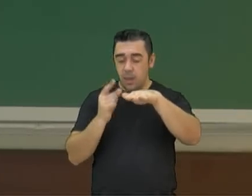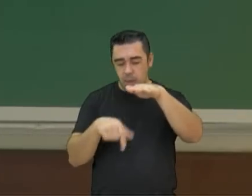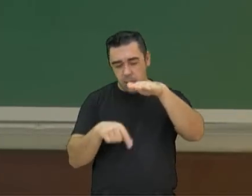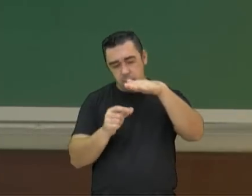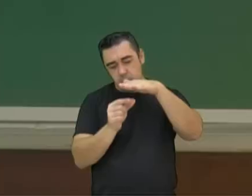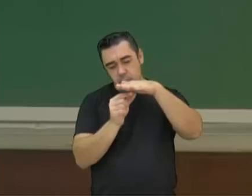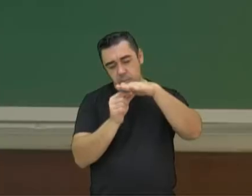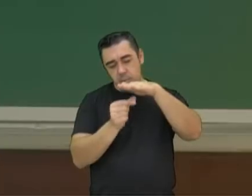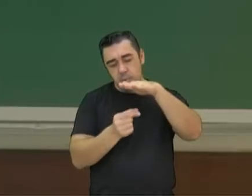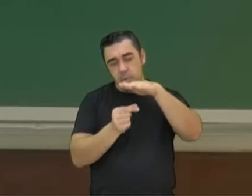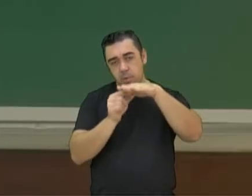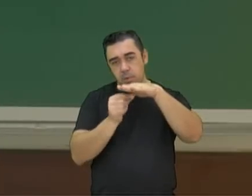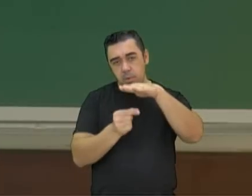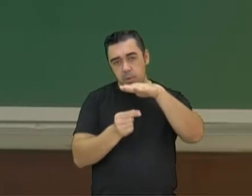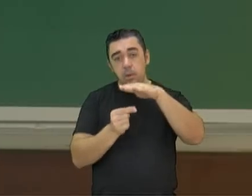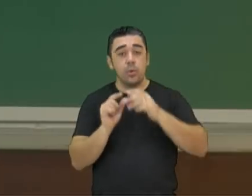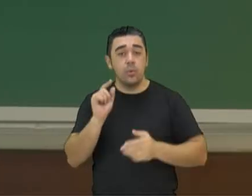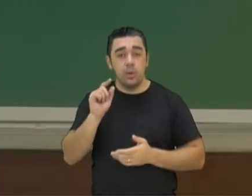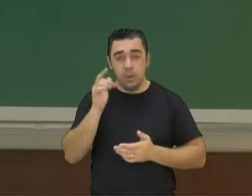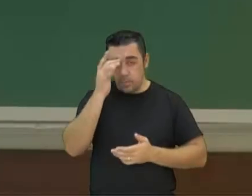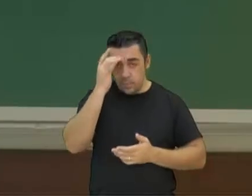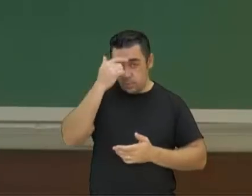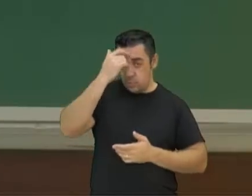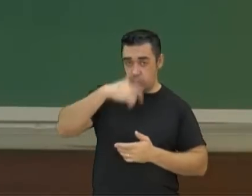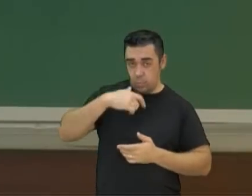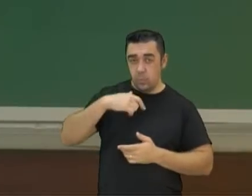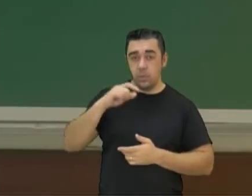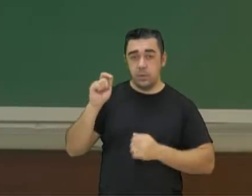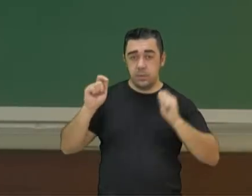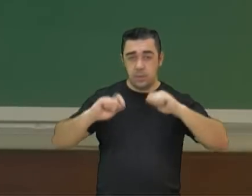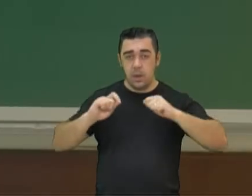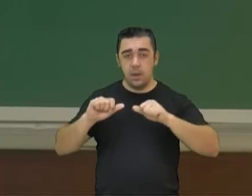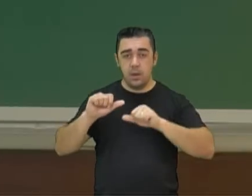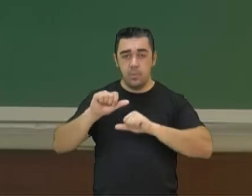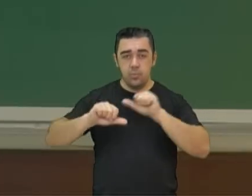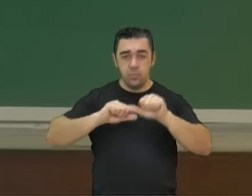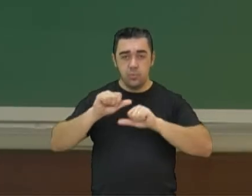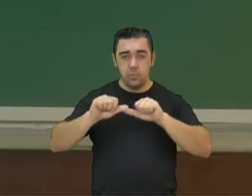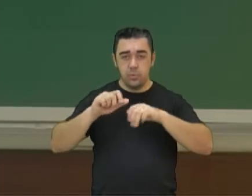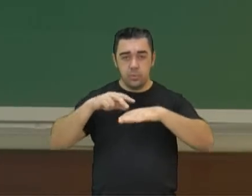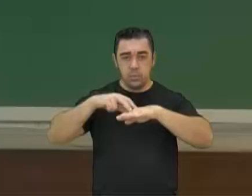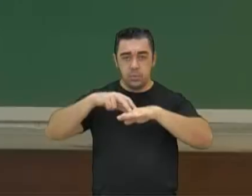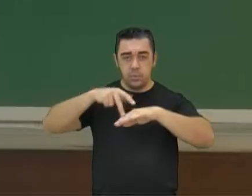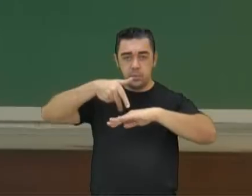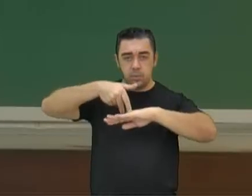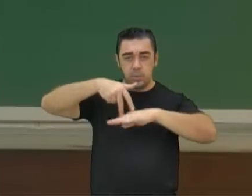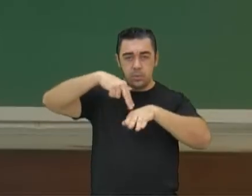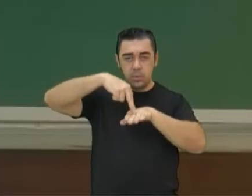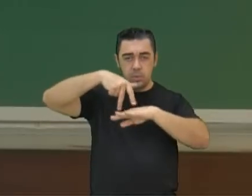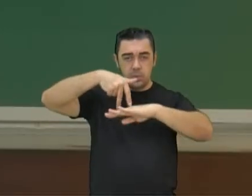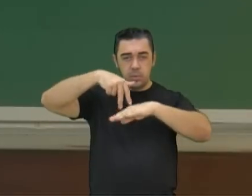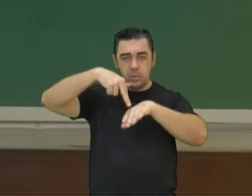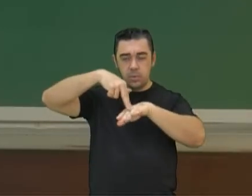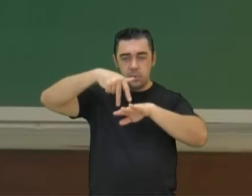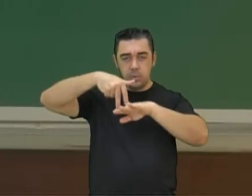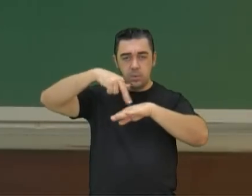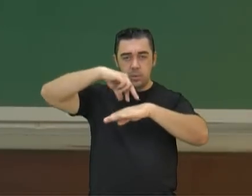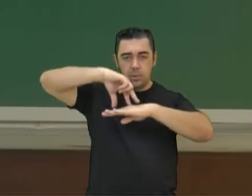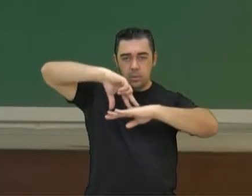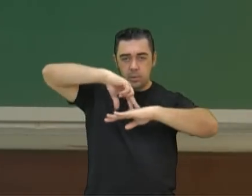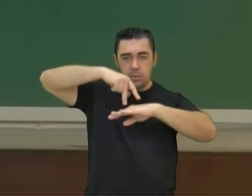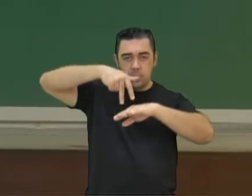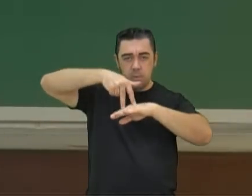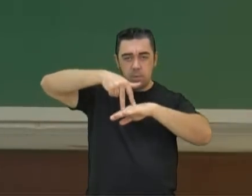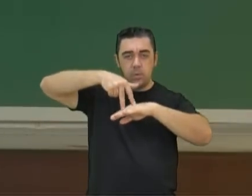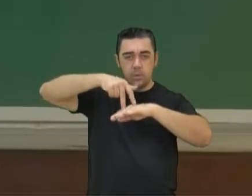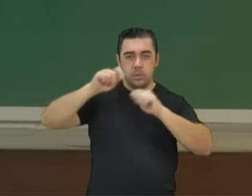o praticante, o kitesurfista, ele pode mudar os pés e a direção da prancha